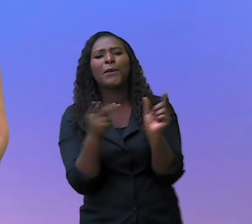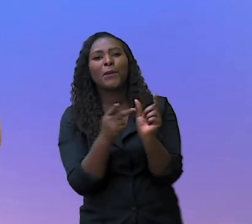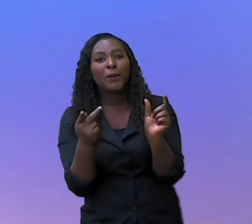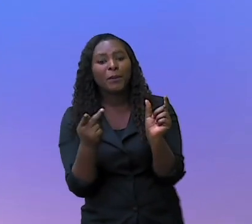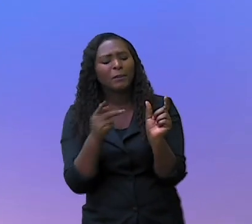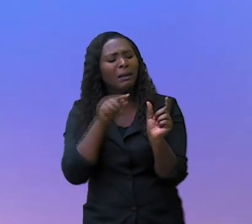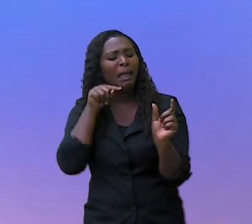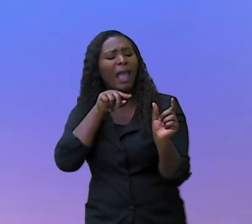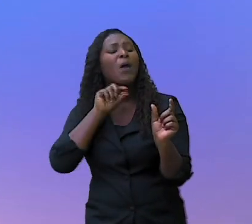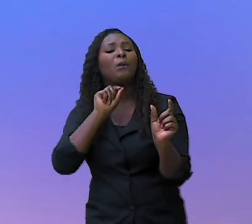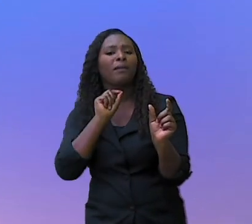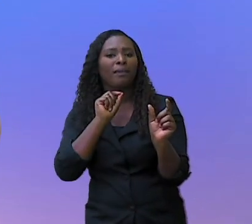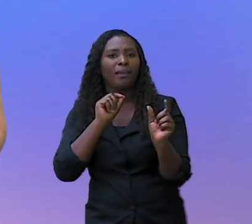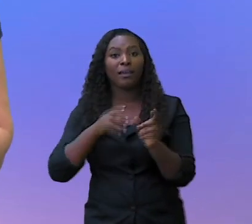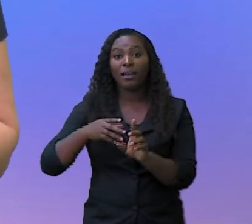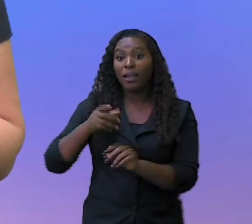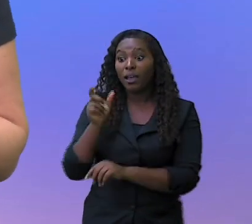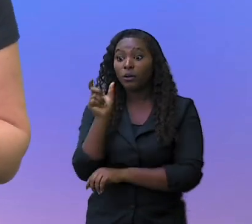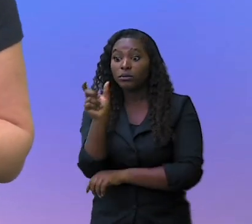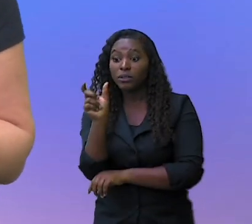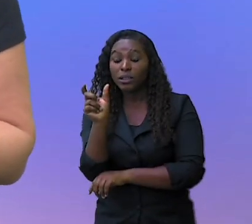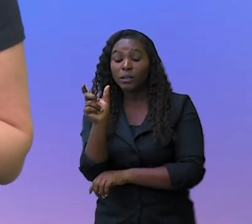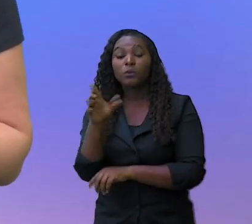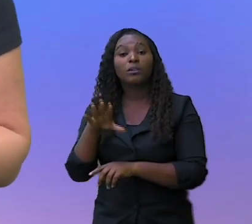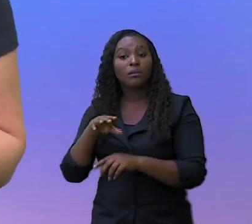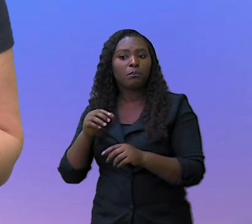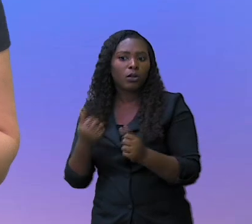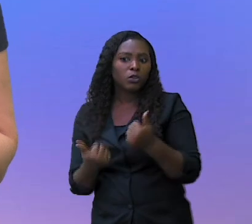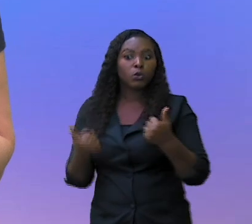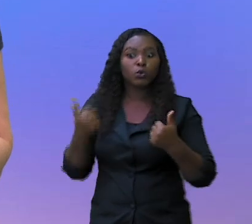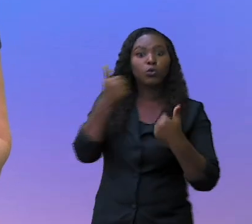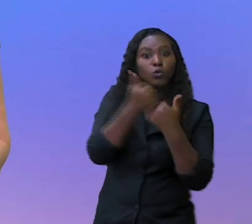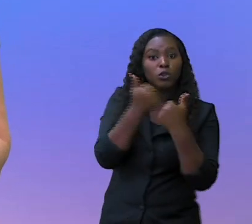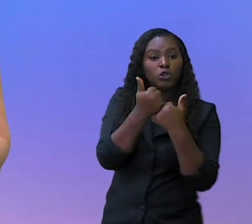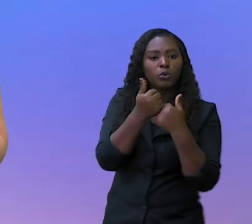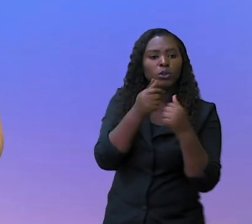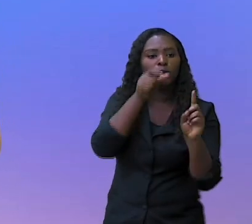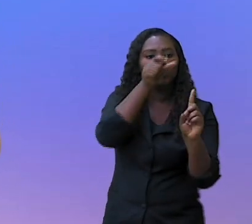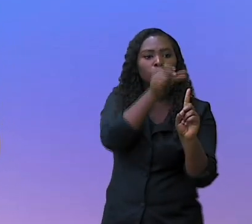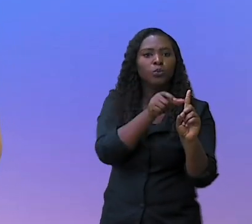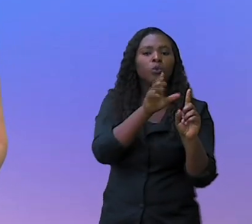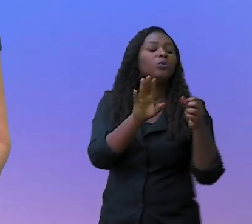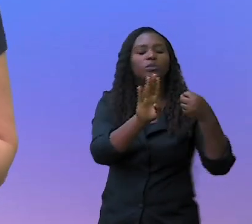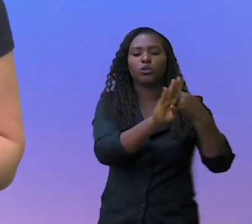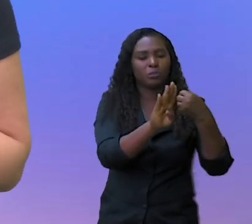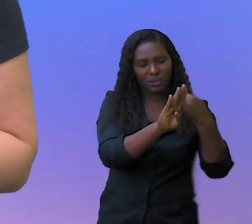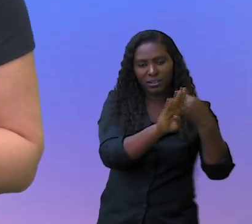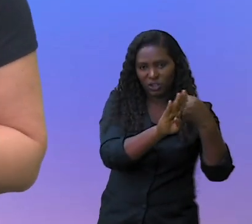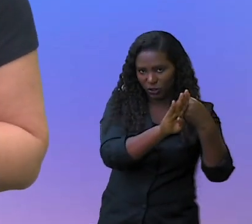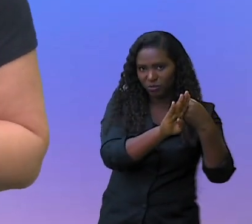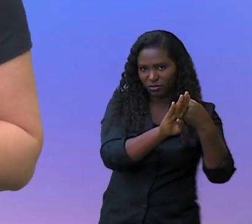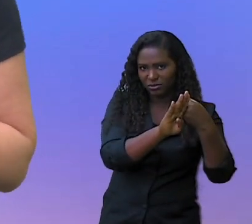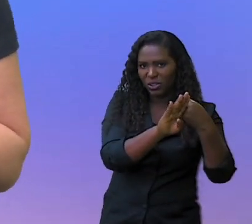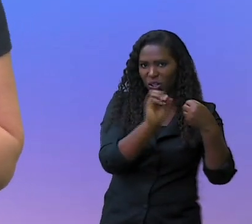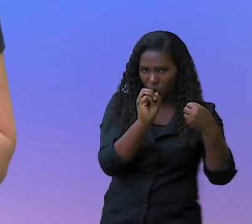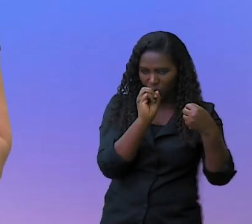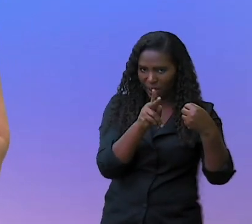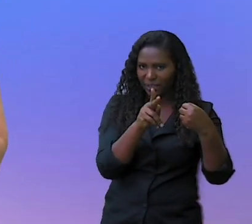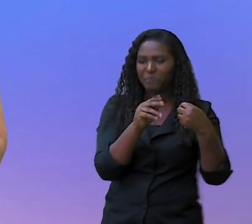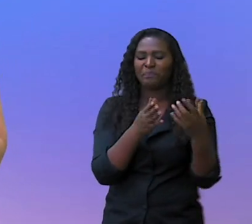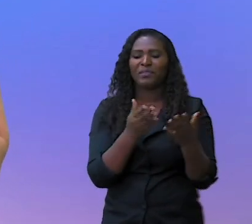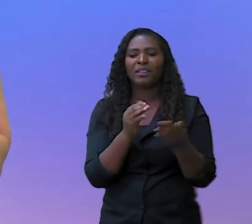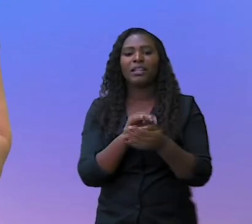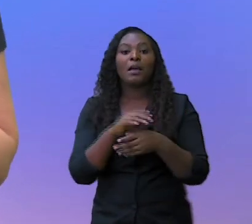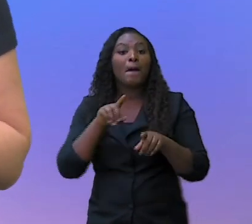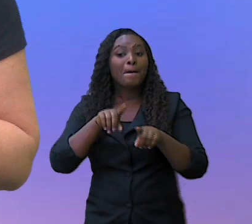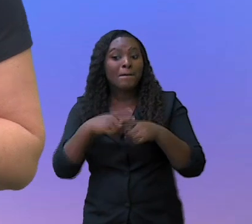substituir, né, o substantivo, acompanhar o substantivo aí nas orações. Eles também podem assumir papel de adjunto